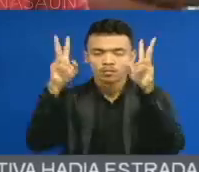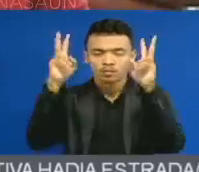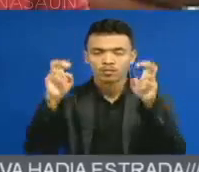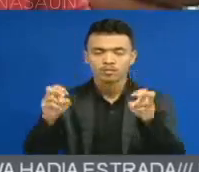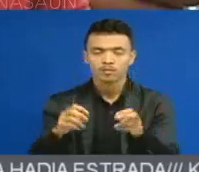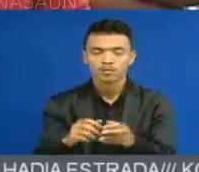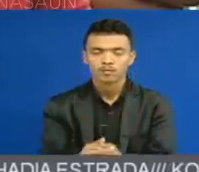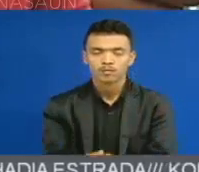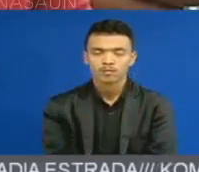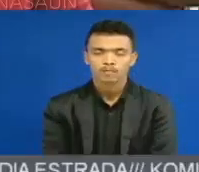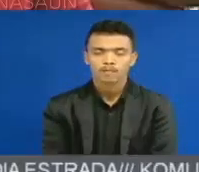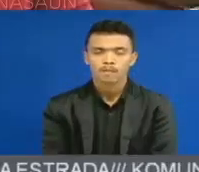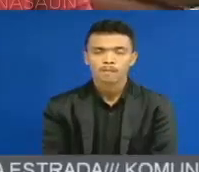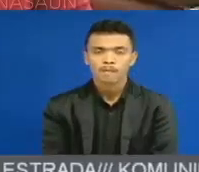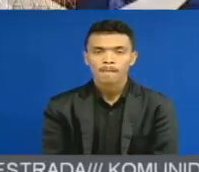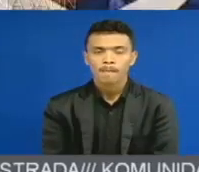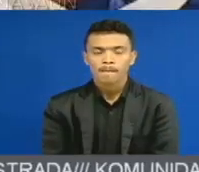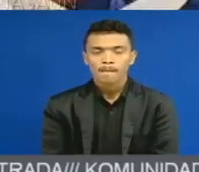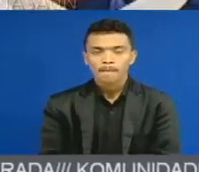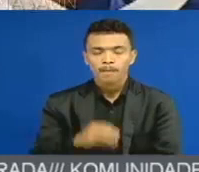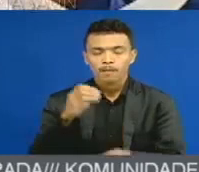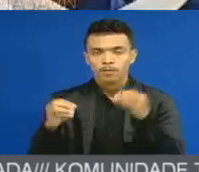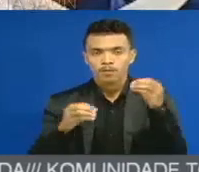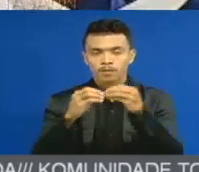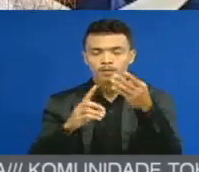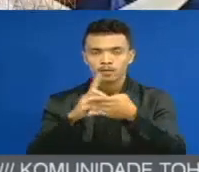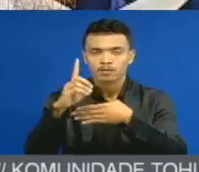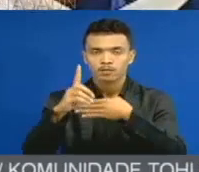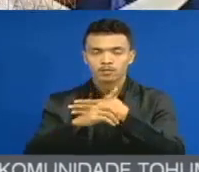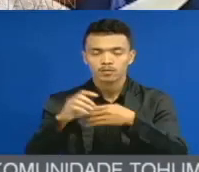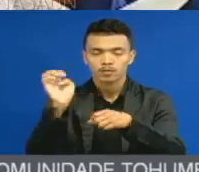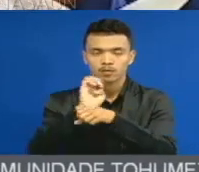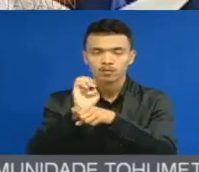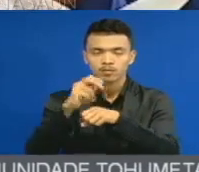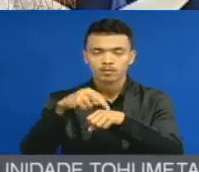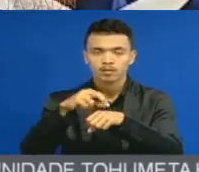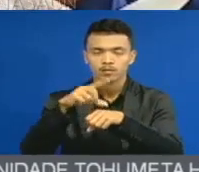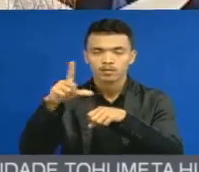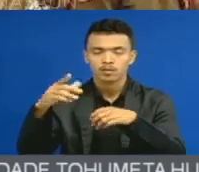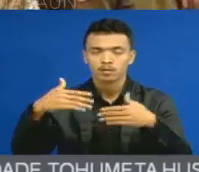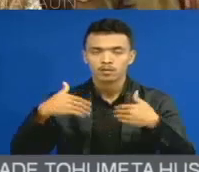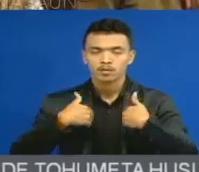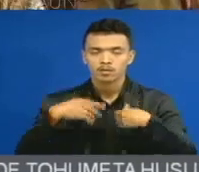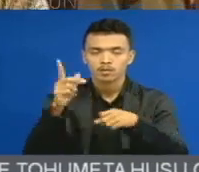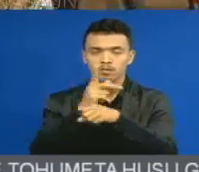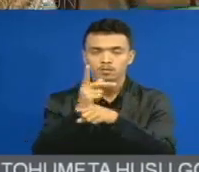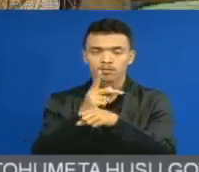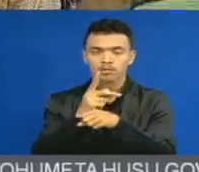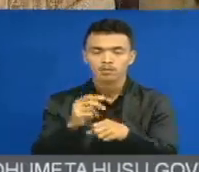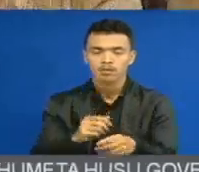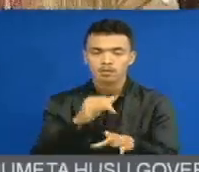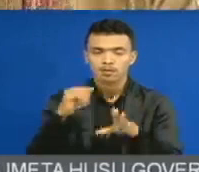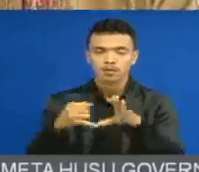política no governo constitucional, Conaba Desenvolvimento Econômico Nacional e a Área Comércio, no Indústria e